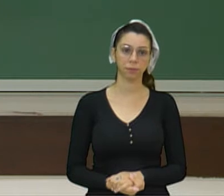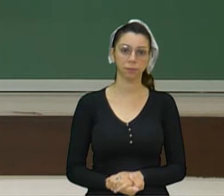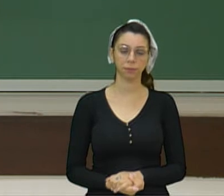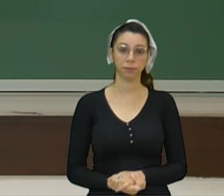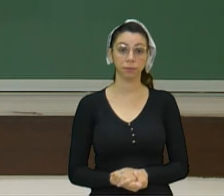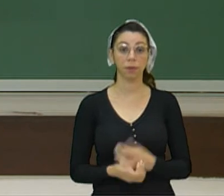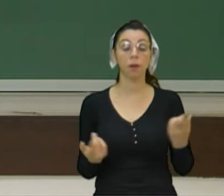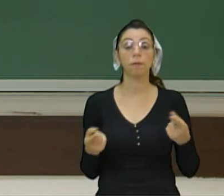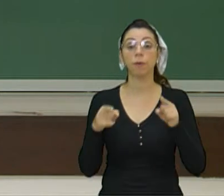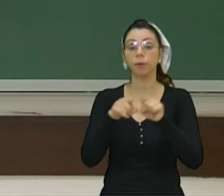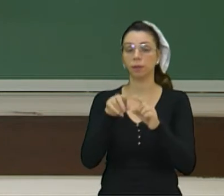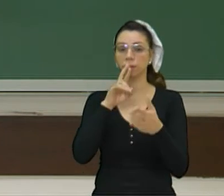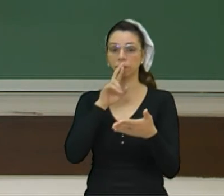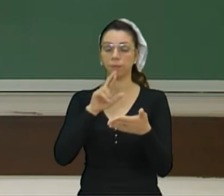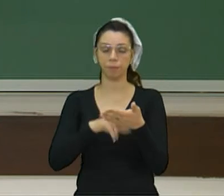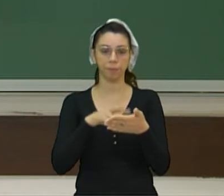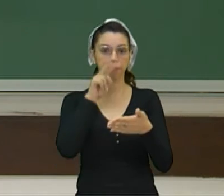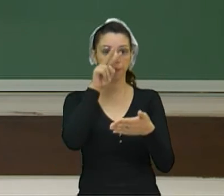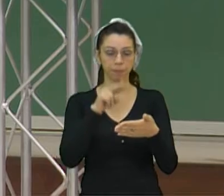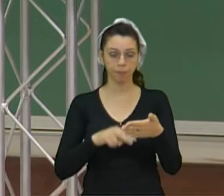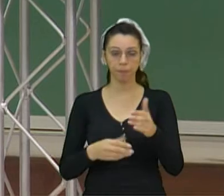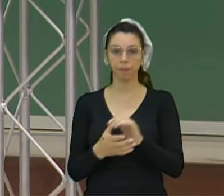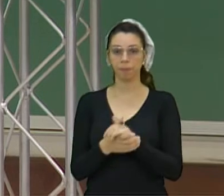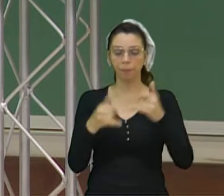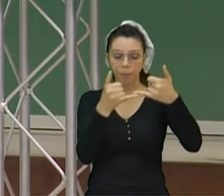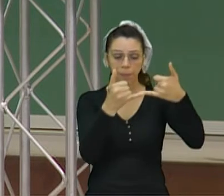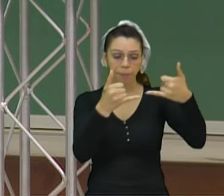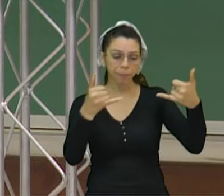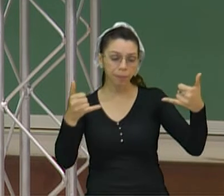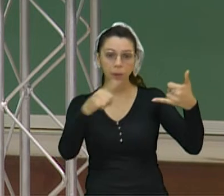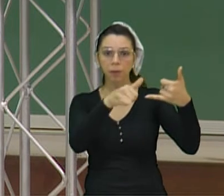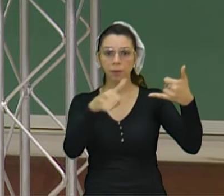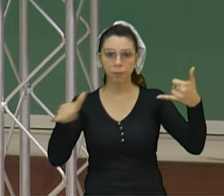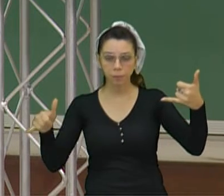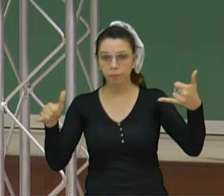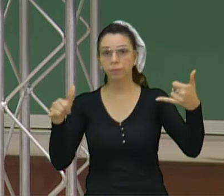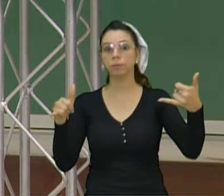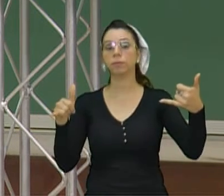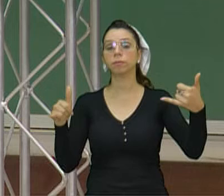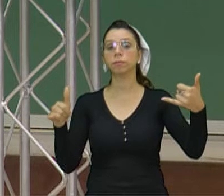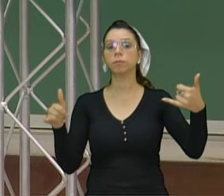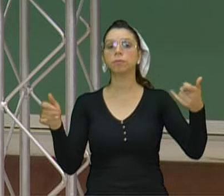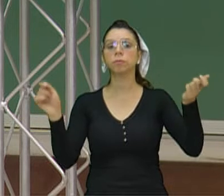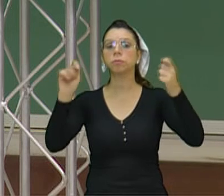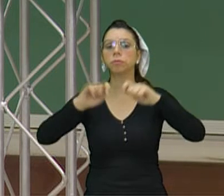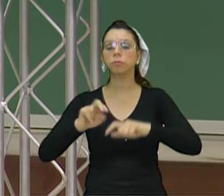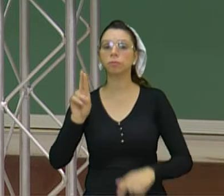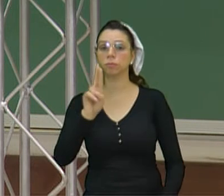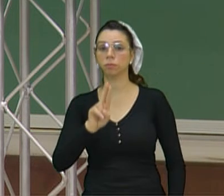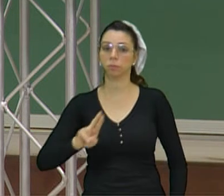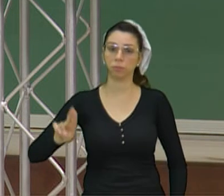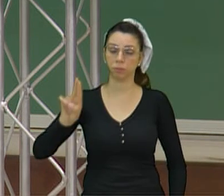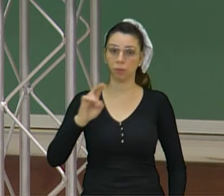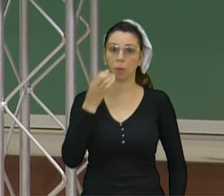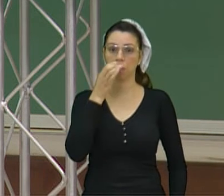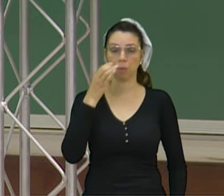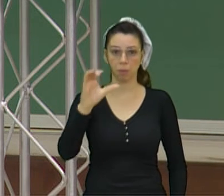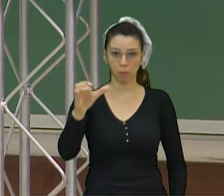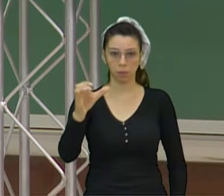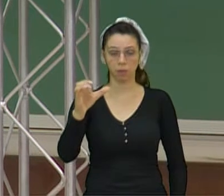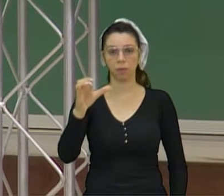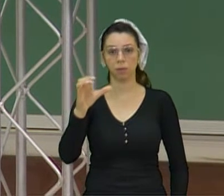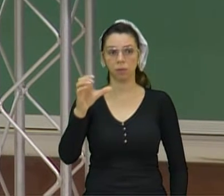pessoal, voltando aqui na resolução, vamos dar uma lida. As linhas de transmissão de energia elétrica utilizam a corrente